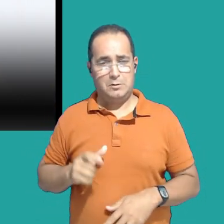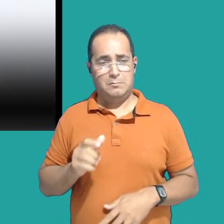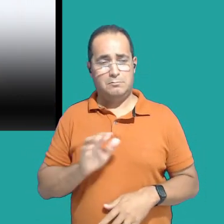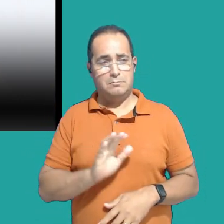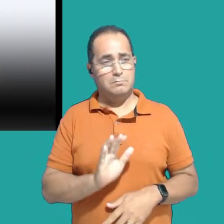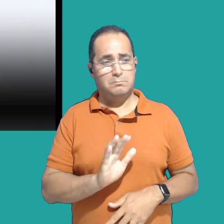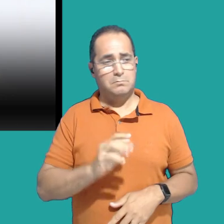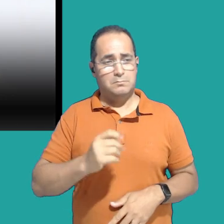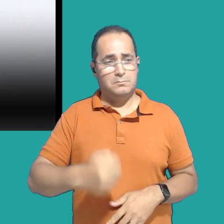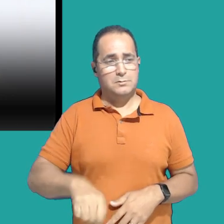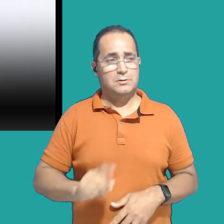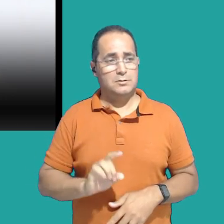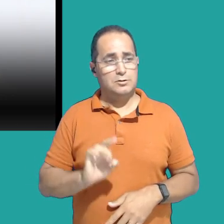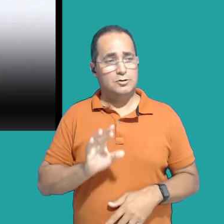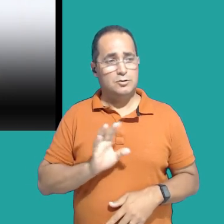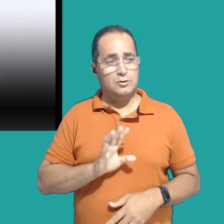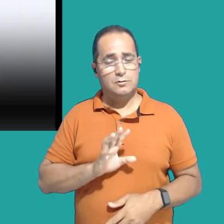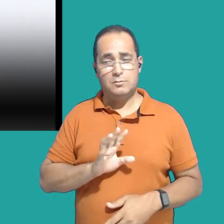A pessoa